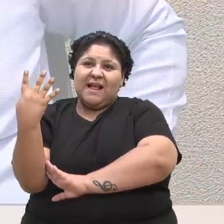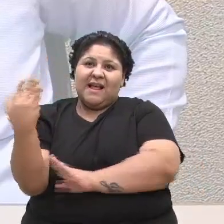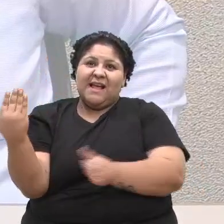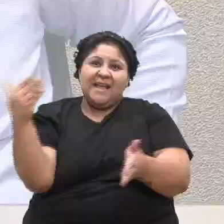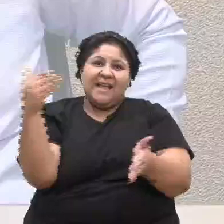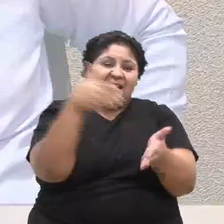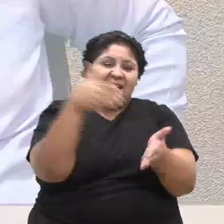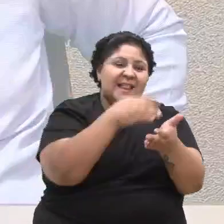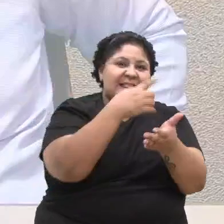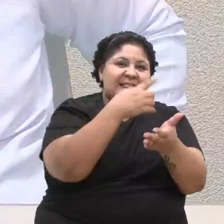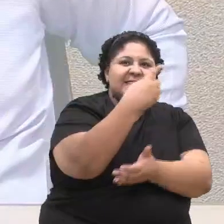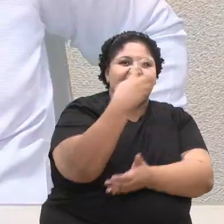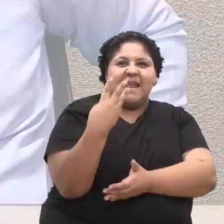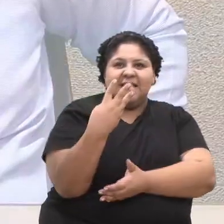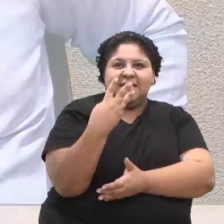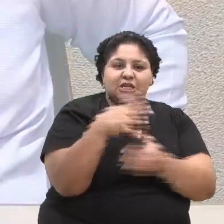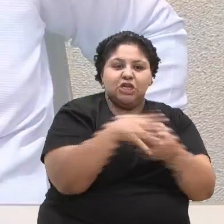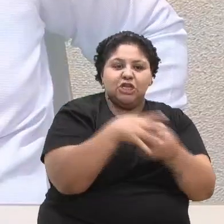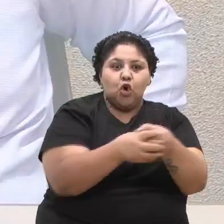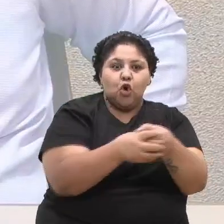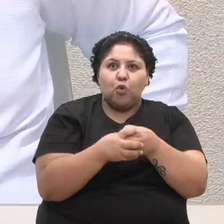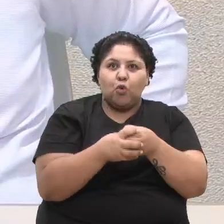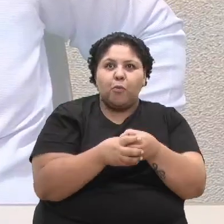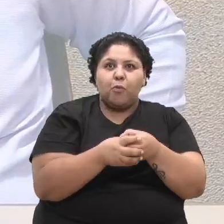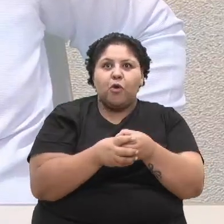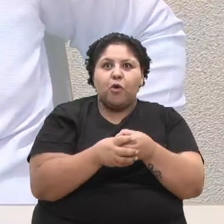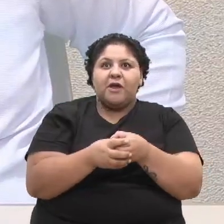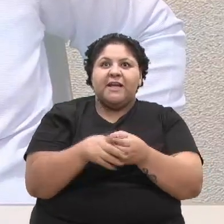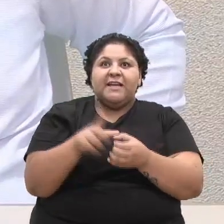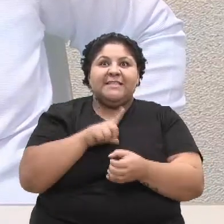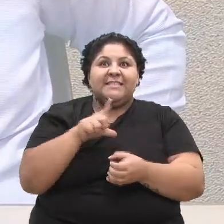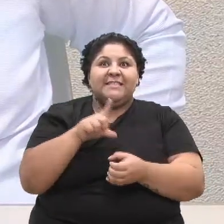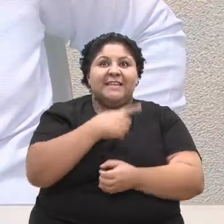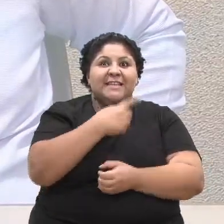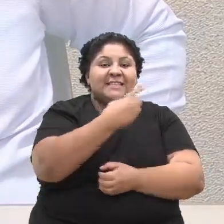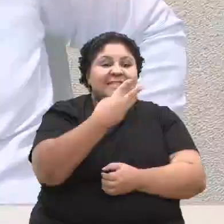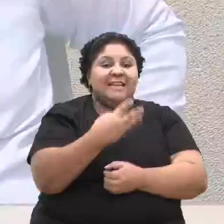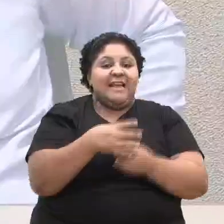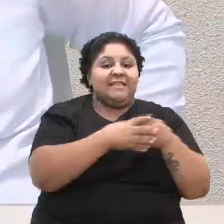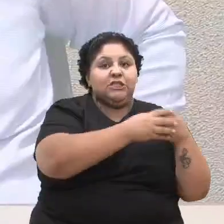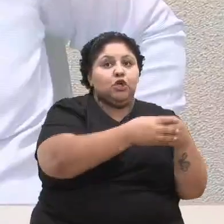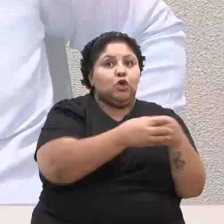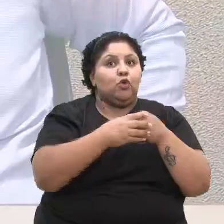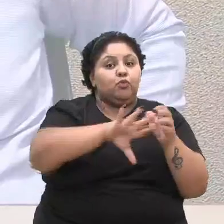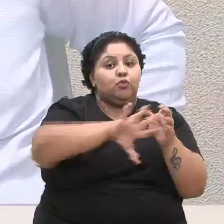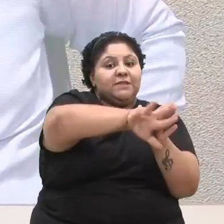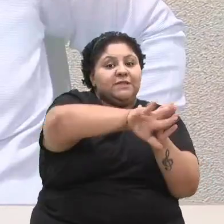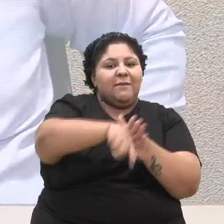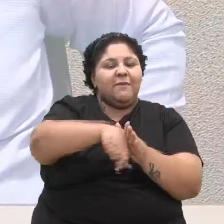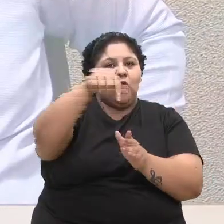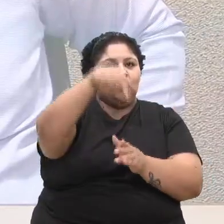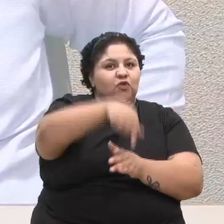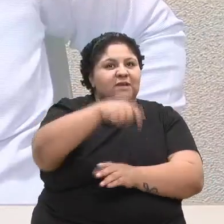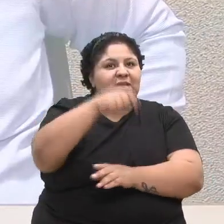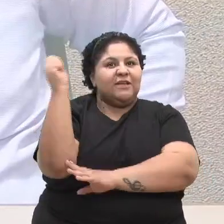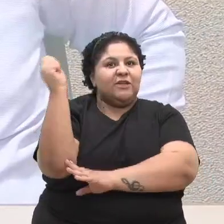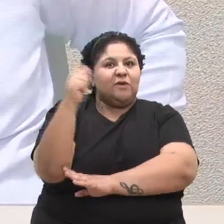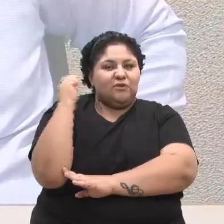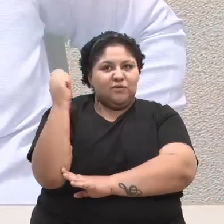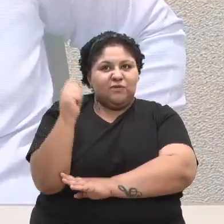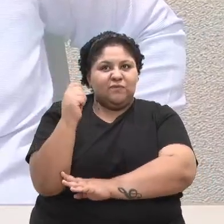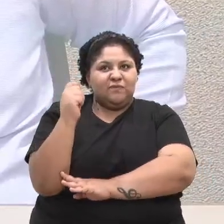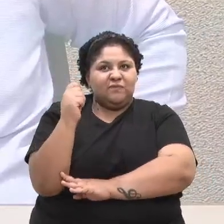para 13. Ou seja, hoje tem 13 facções criminosas atuando no Rio Grande do Sul.